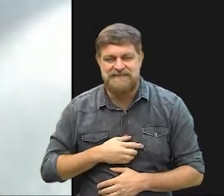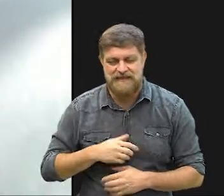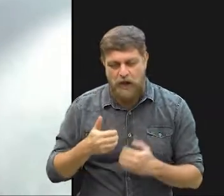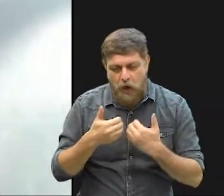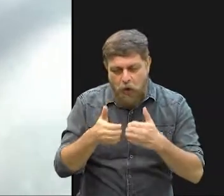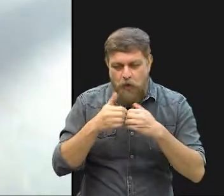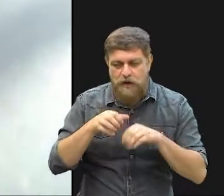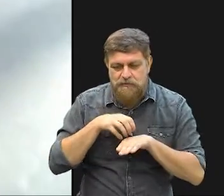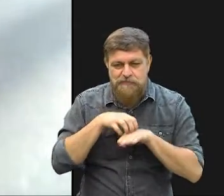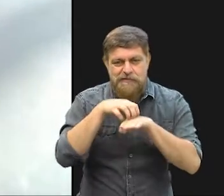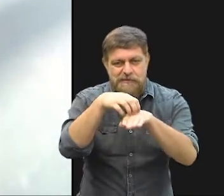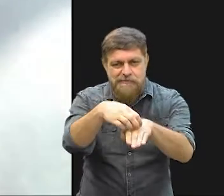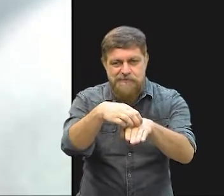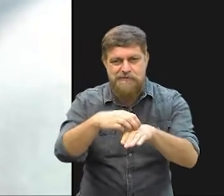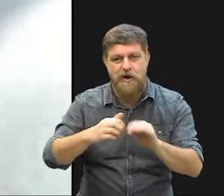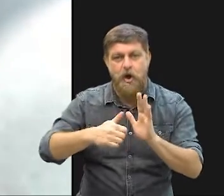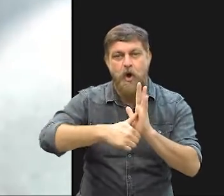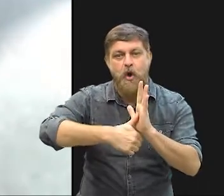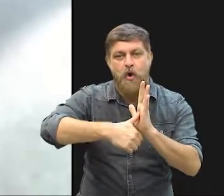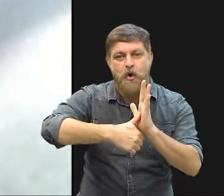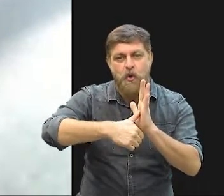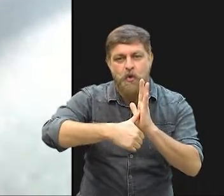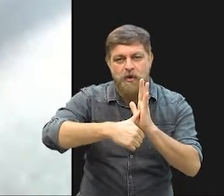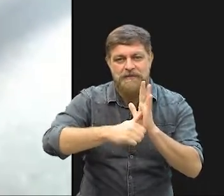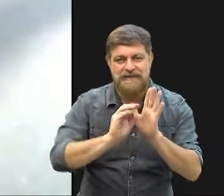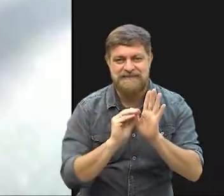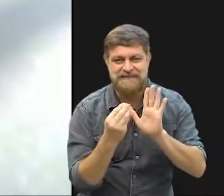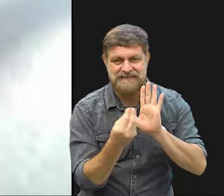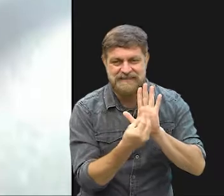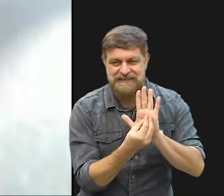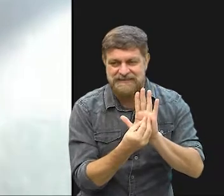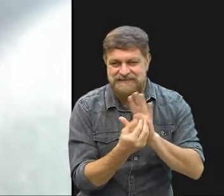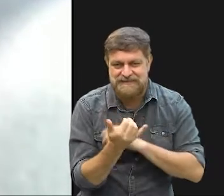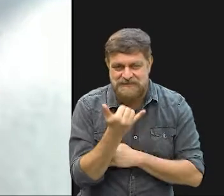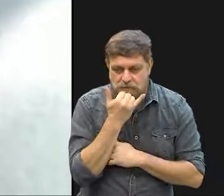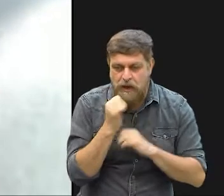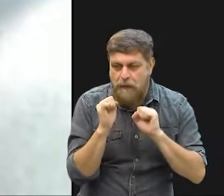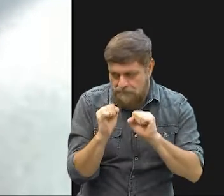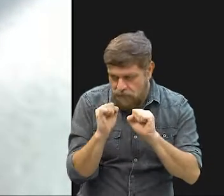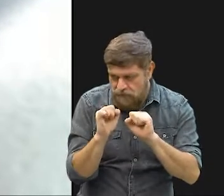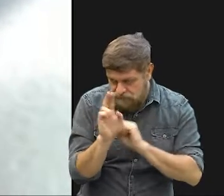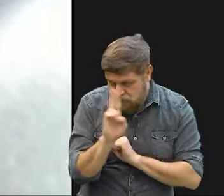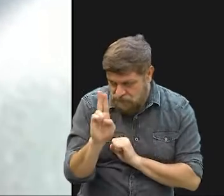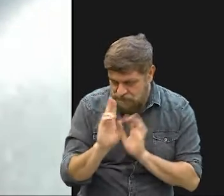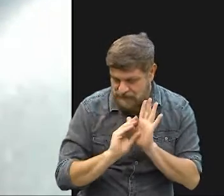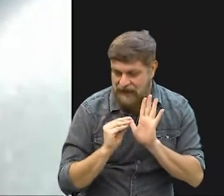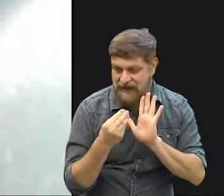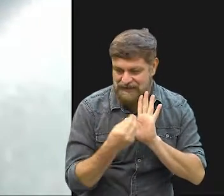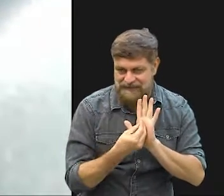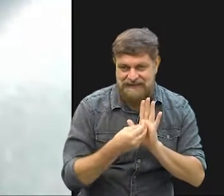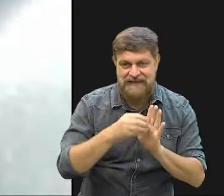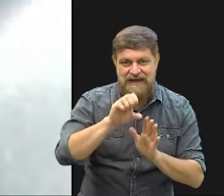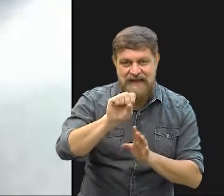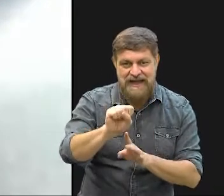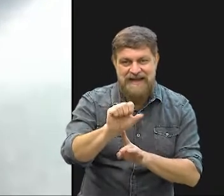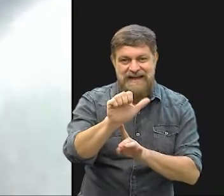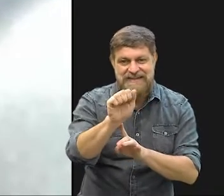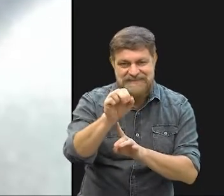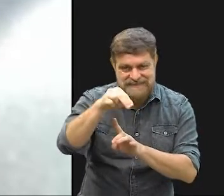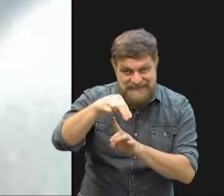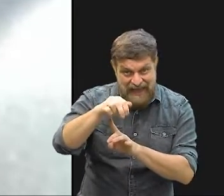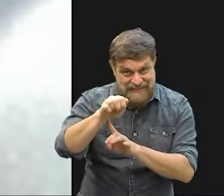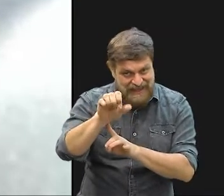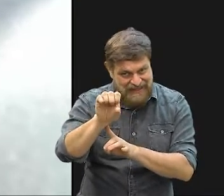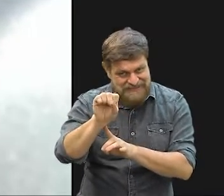para eu poder ir jogar no clube da Sanasa. Não sei nem se pode falar, desculpa, mas... Pode. Pode. Então,